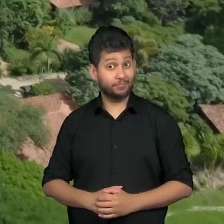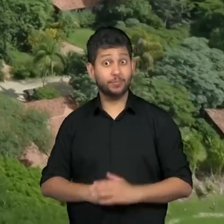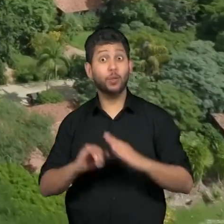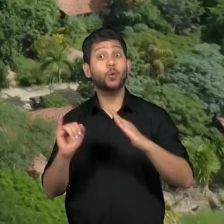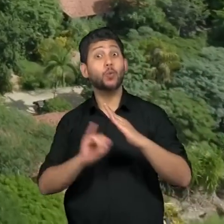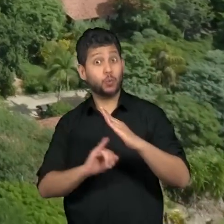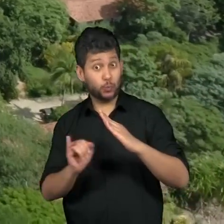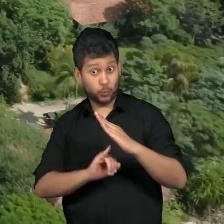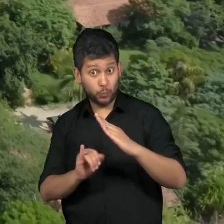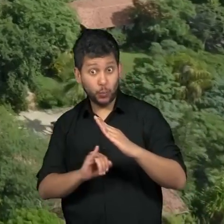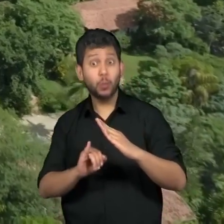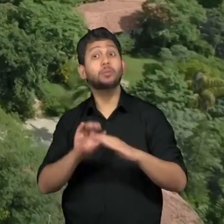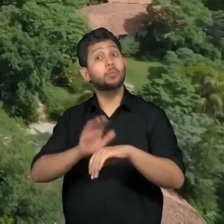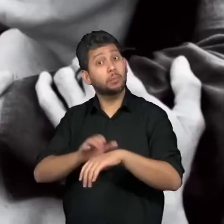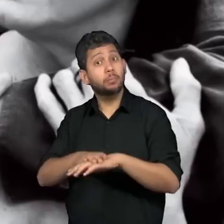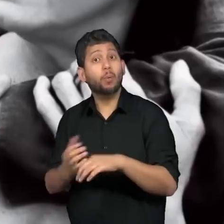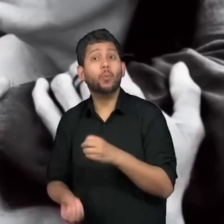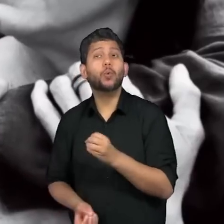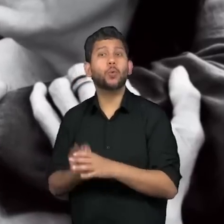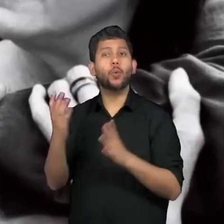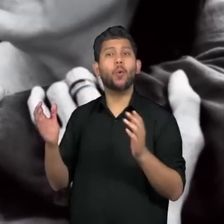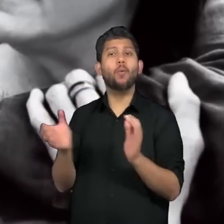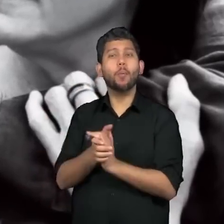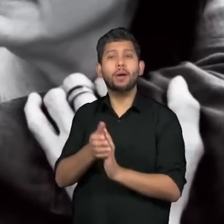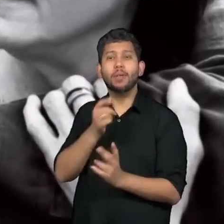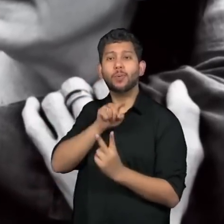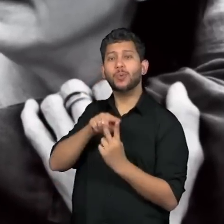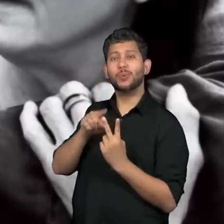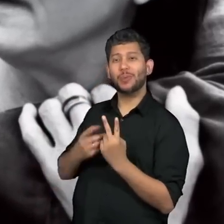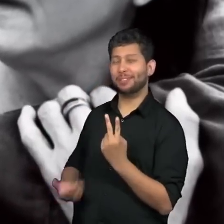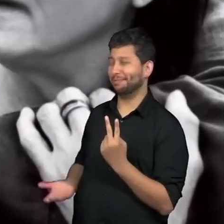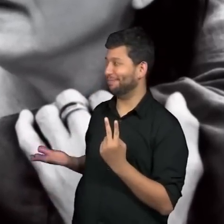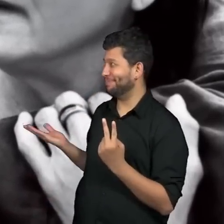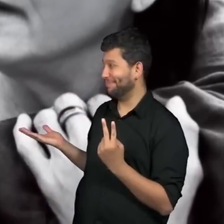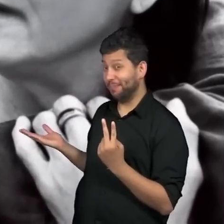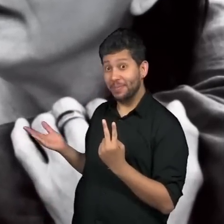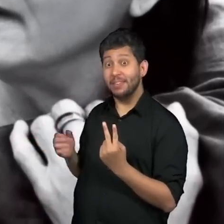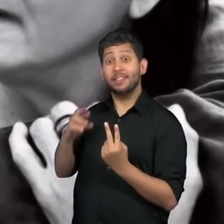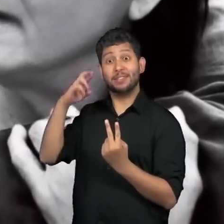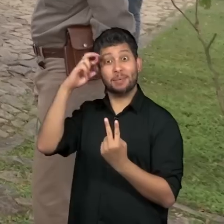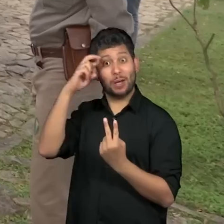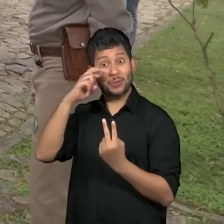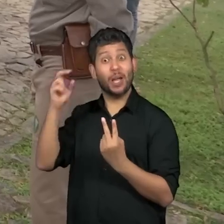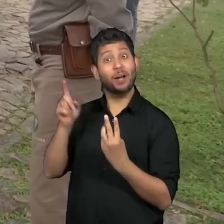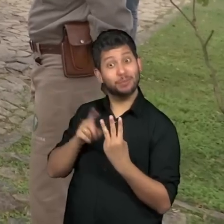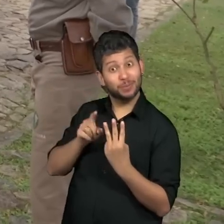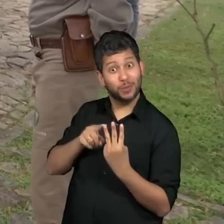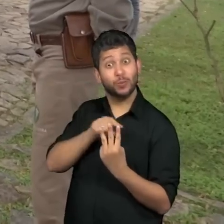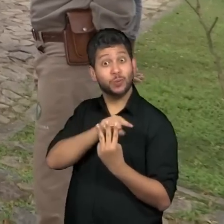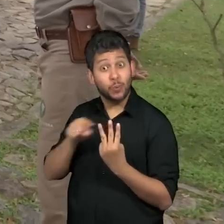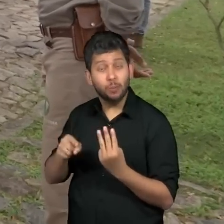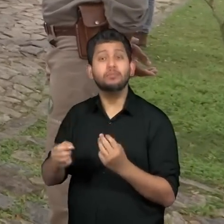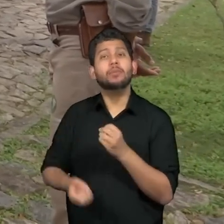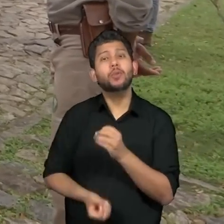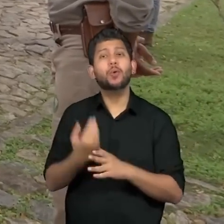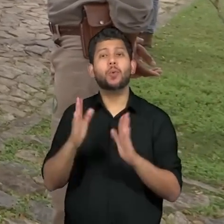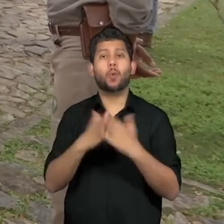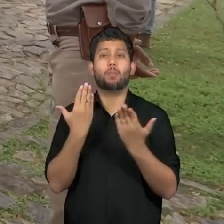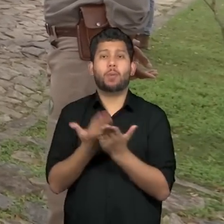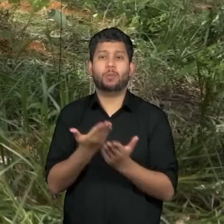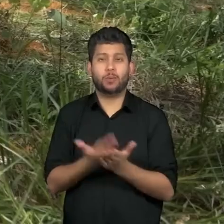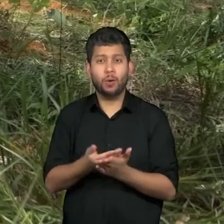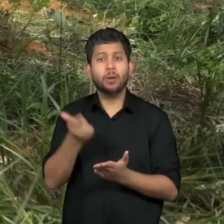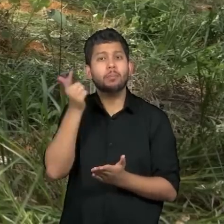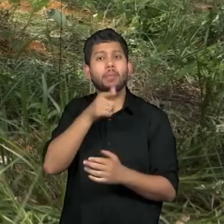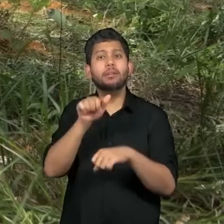Instituto Terra, fruto da iniciativa do casal Lélia Vanik e Sebastião Salgado, cria escola para ensinar as